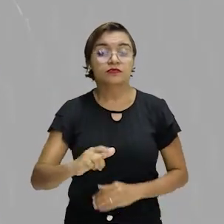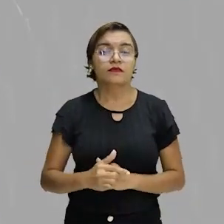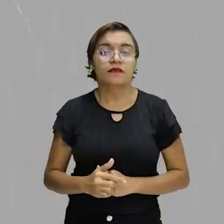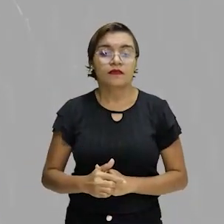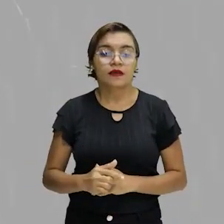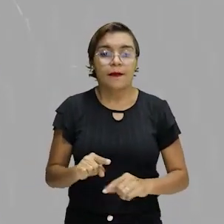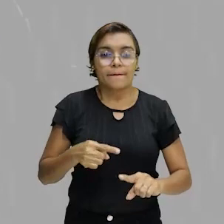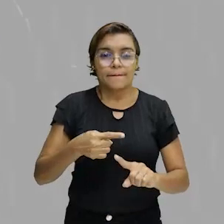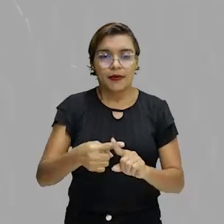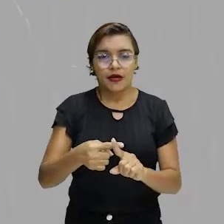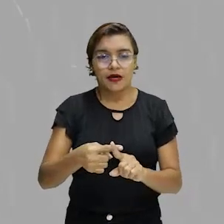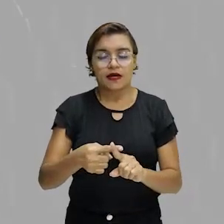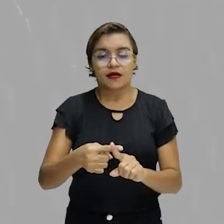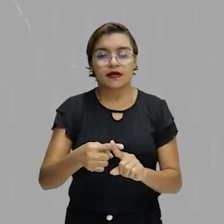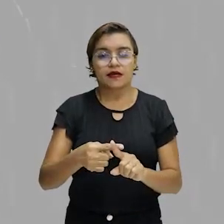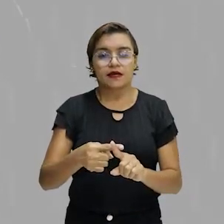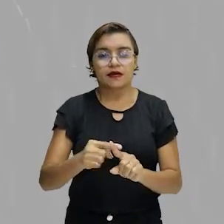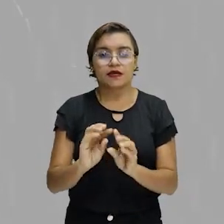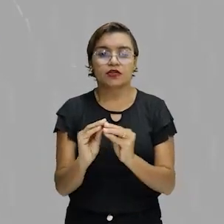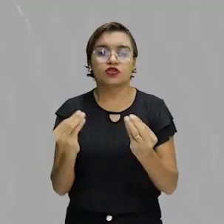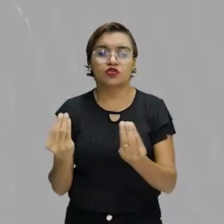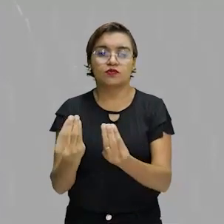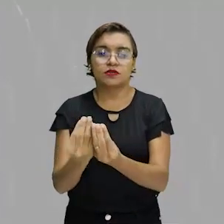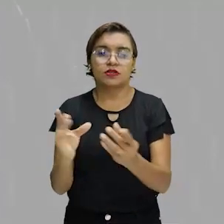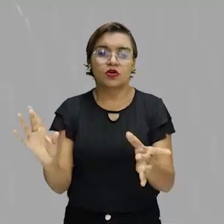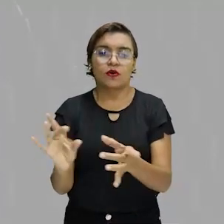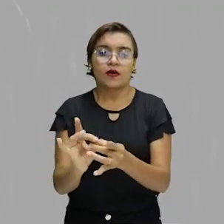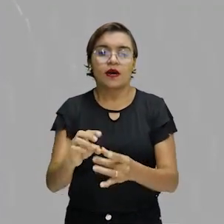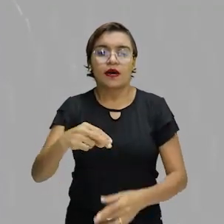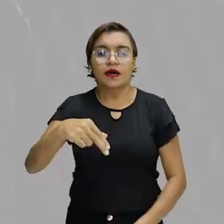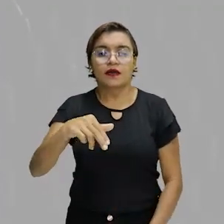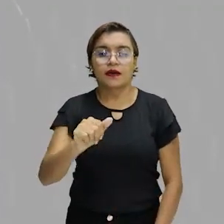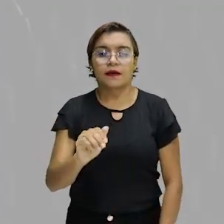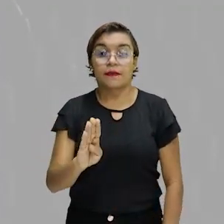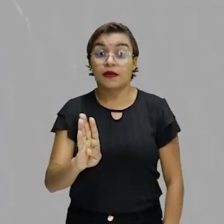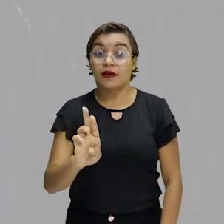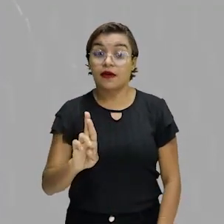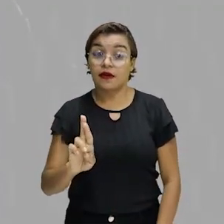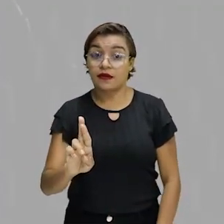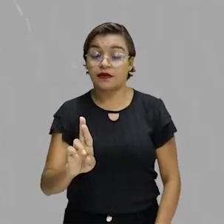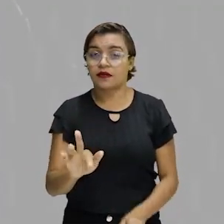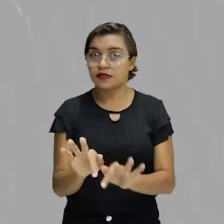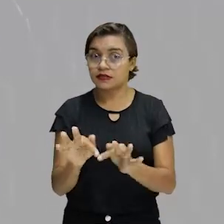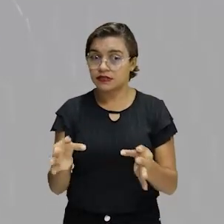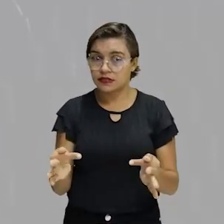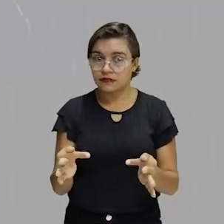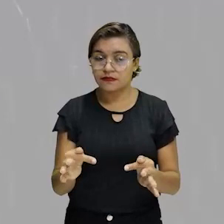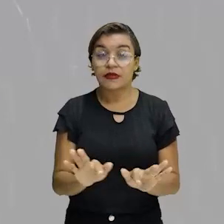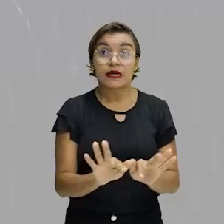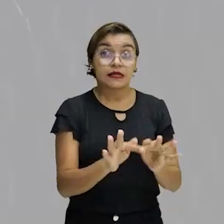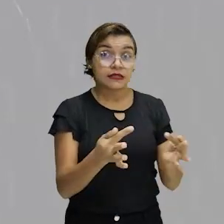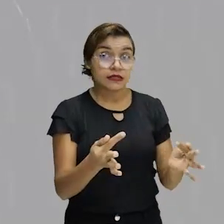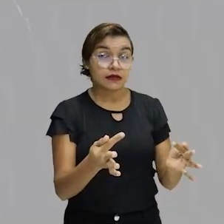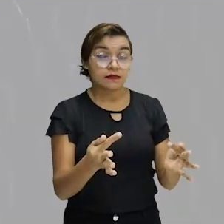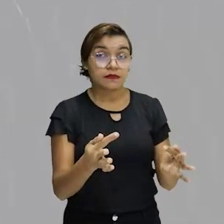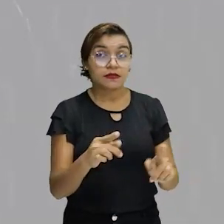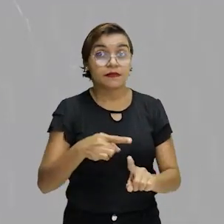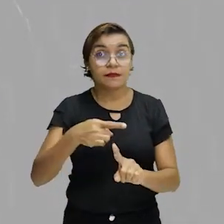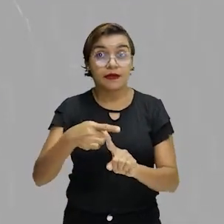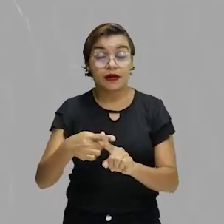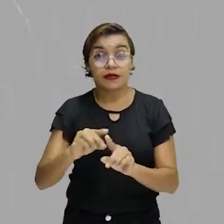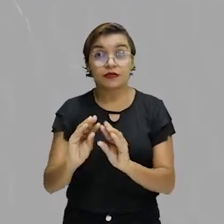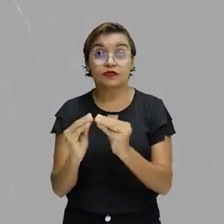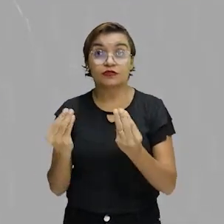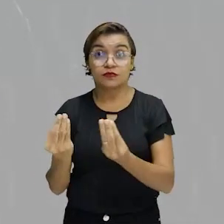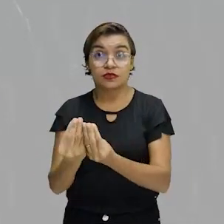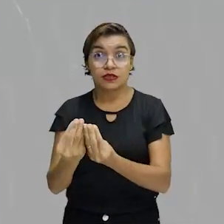reagindo como uma substância composta o na certo simples com substância composta reação